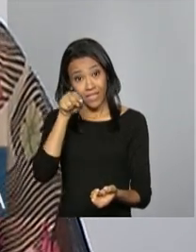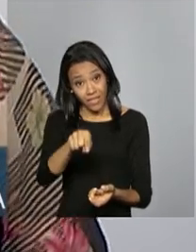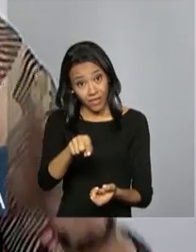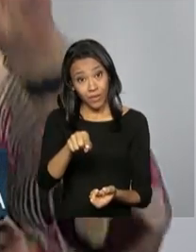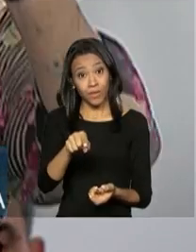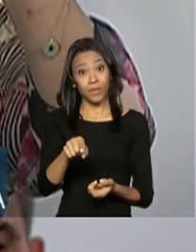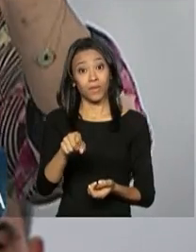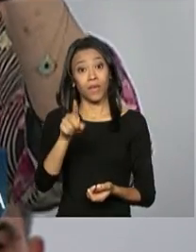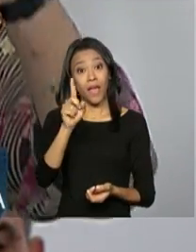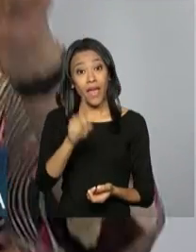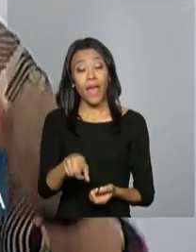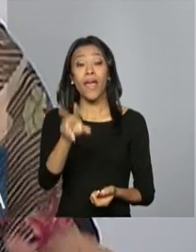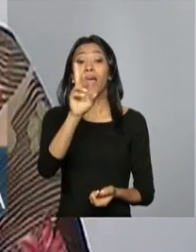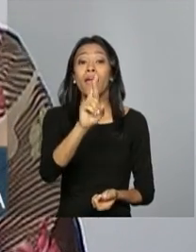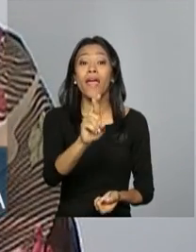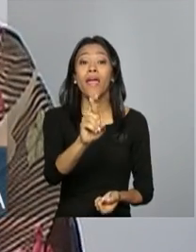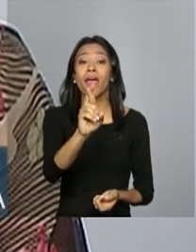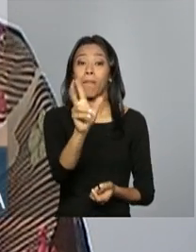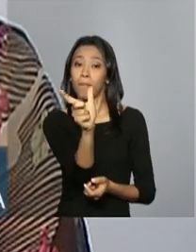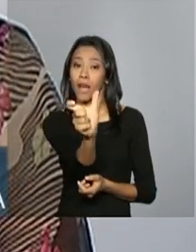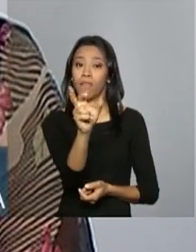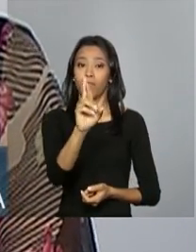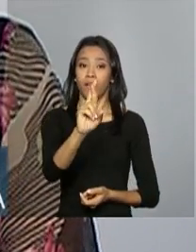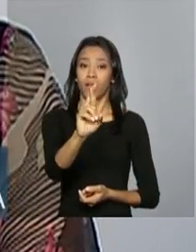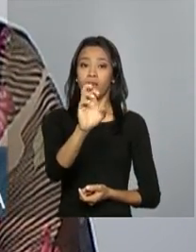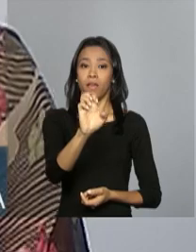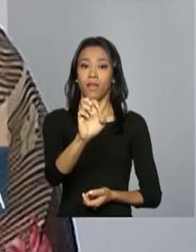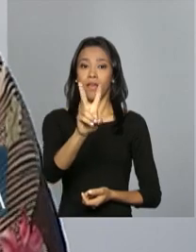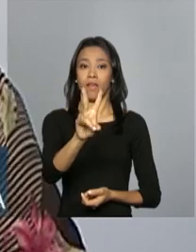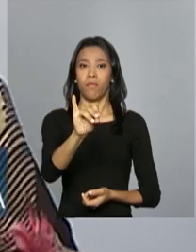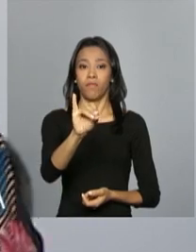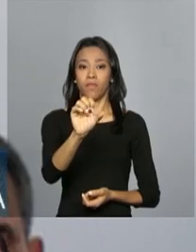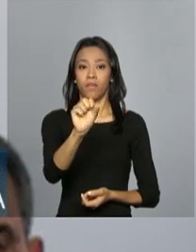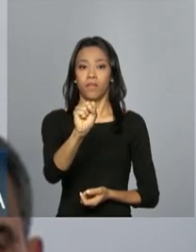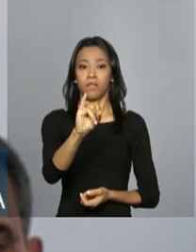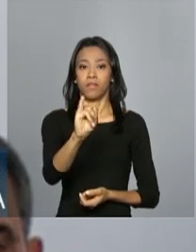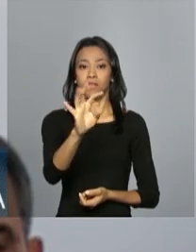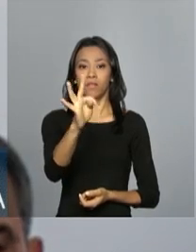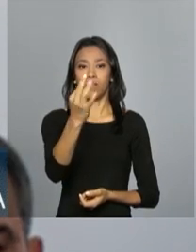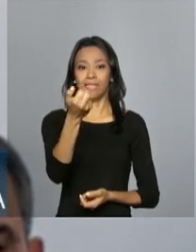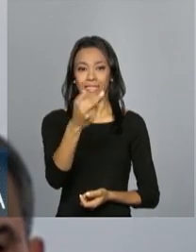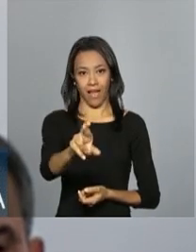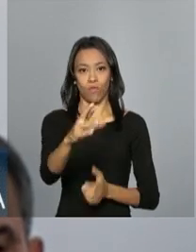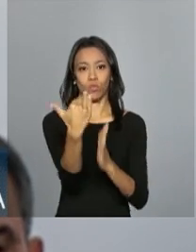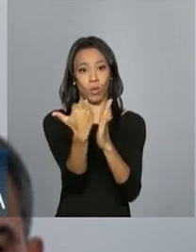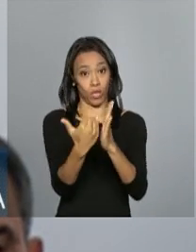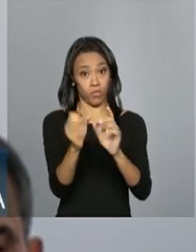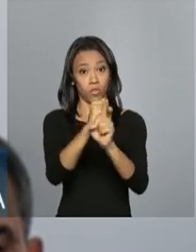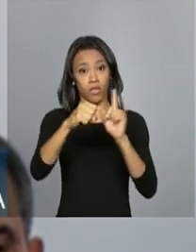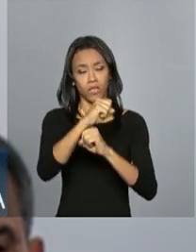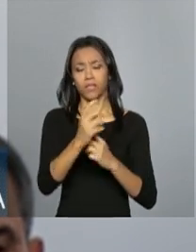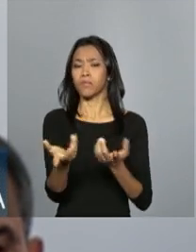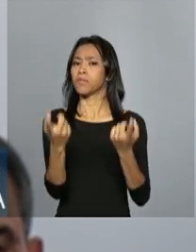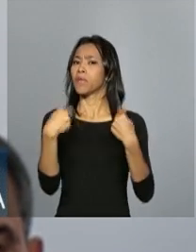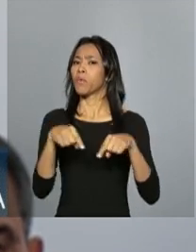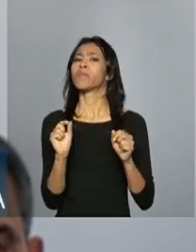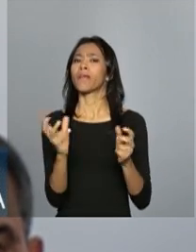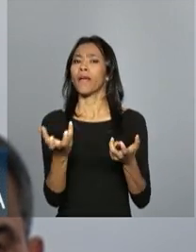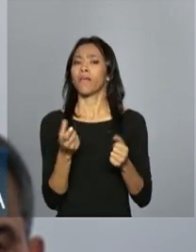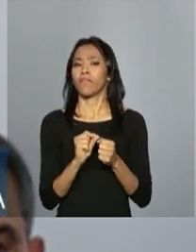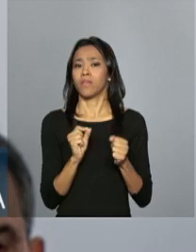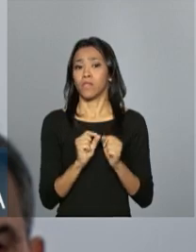chama-se revisitar programas sociais. Querem fazer o que também?